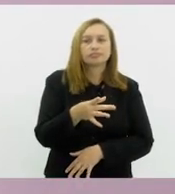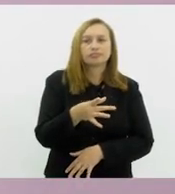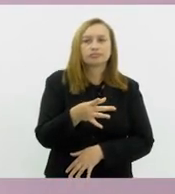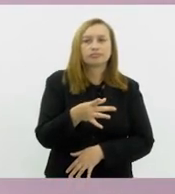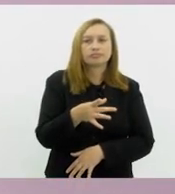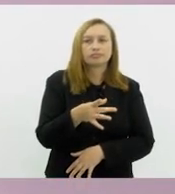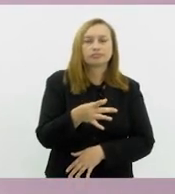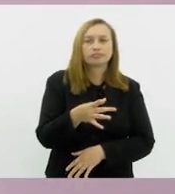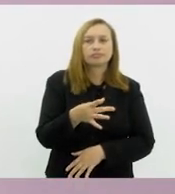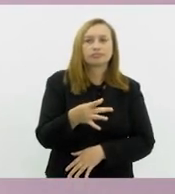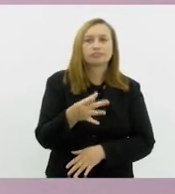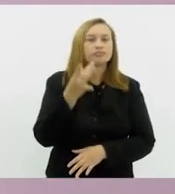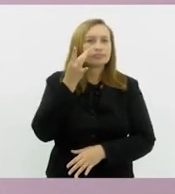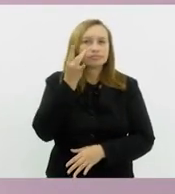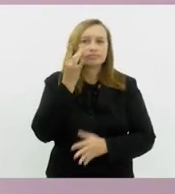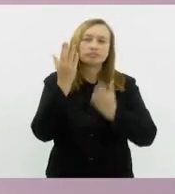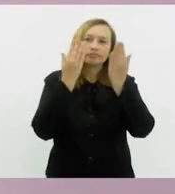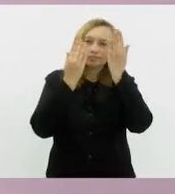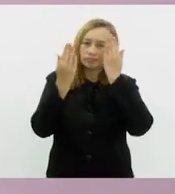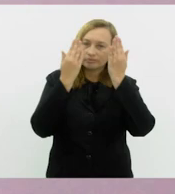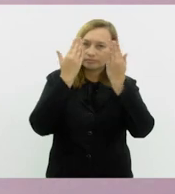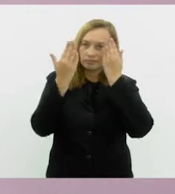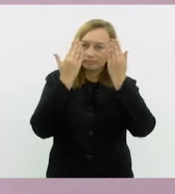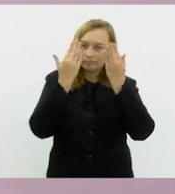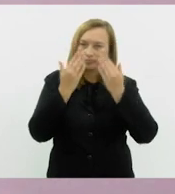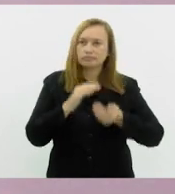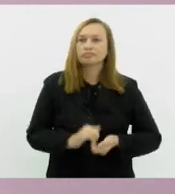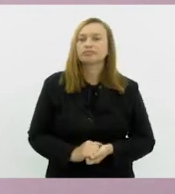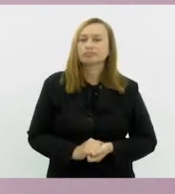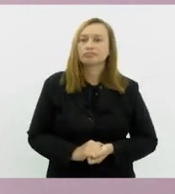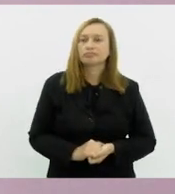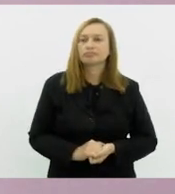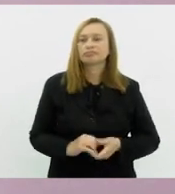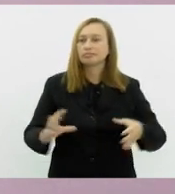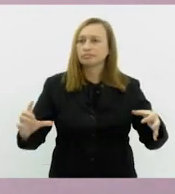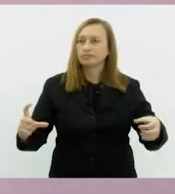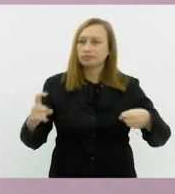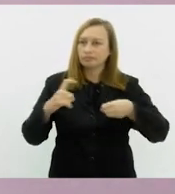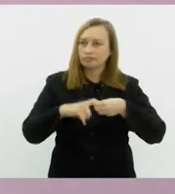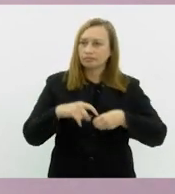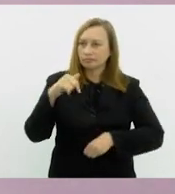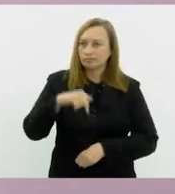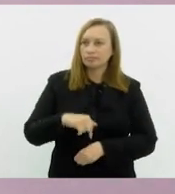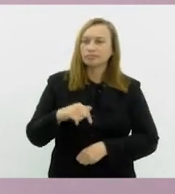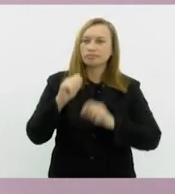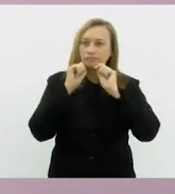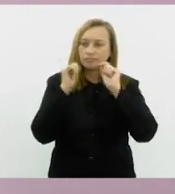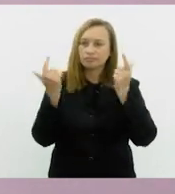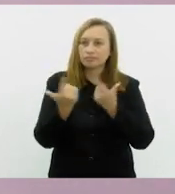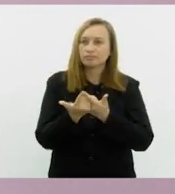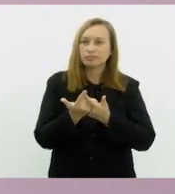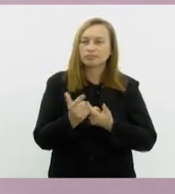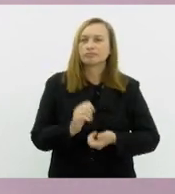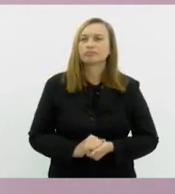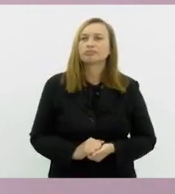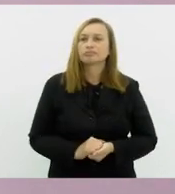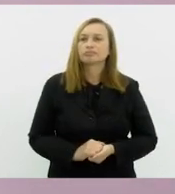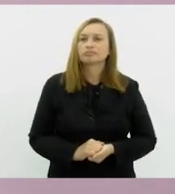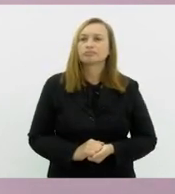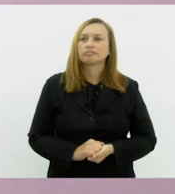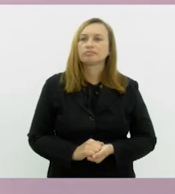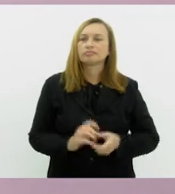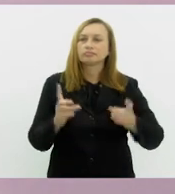Departamento de Psicologia, está num convênio conosco aqui na Assembleia Legislativa para que faça um